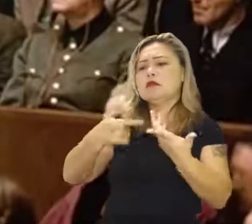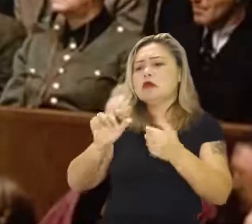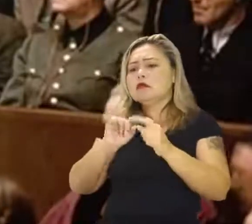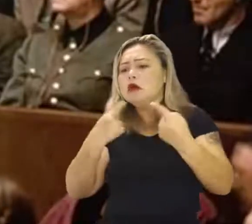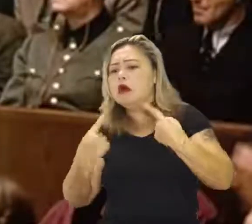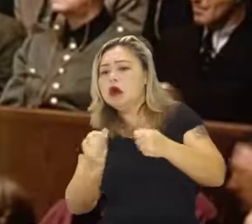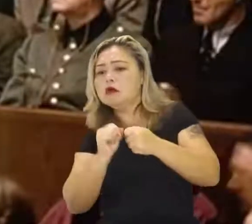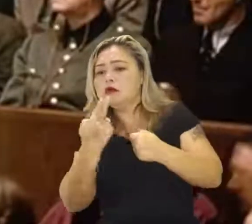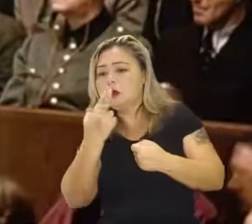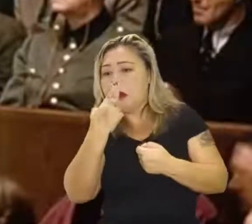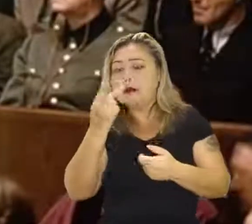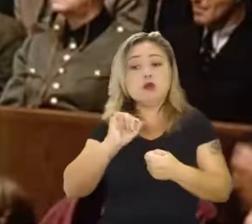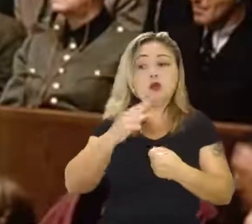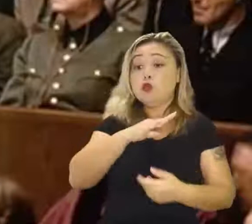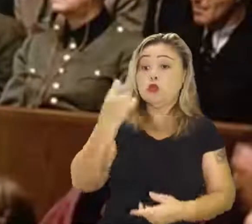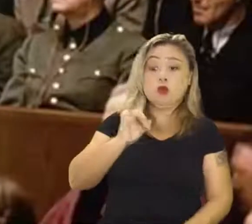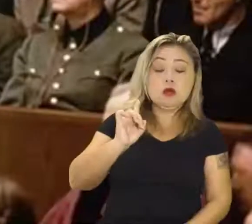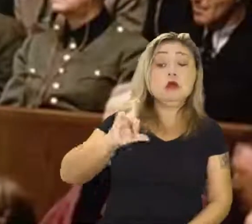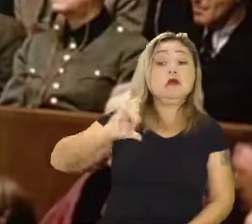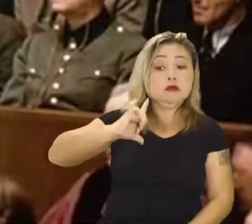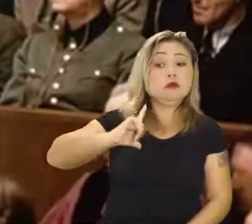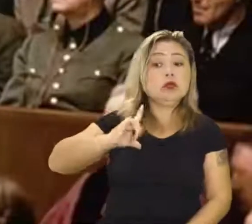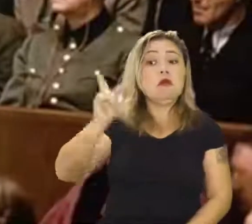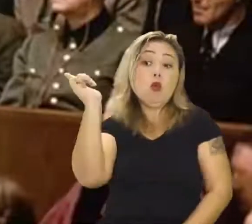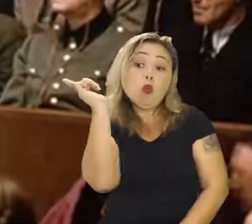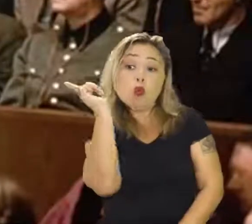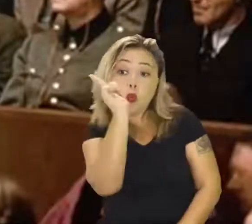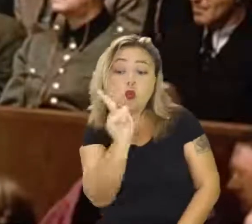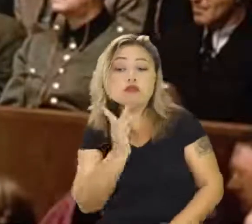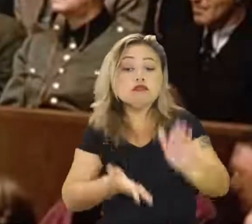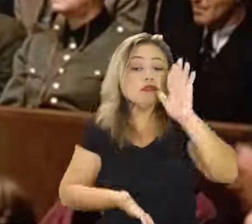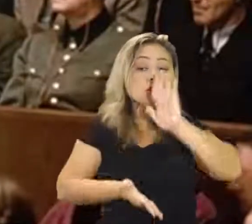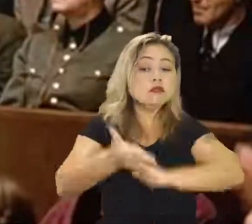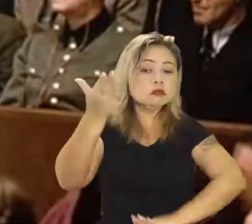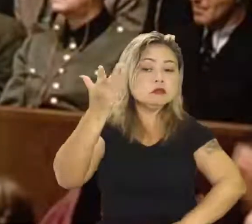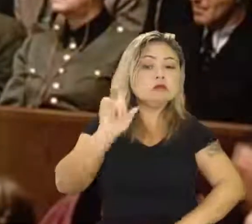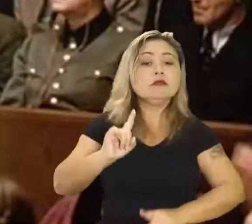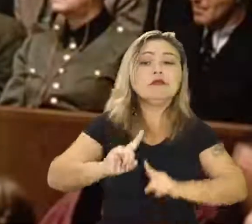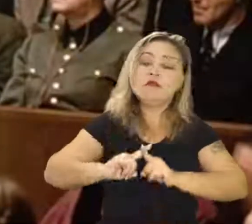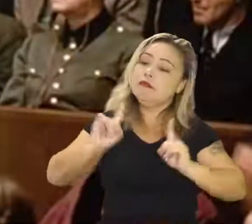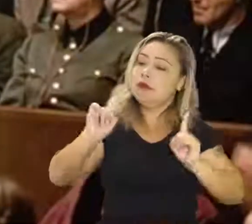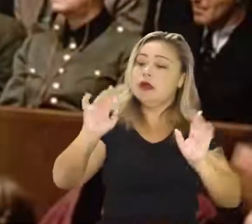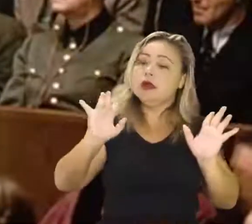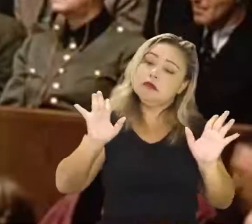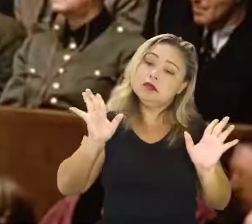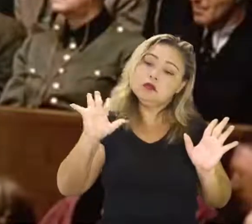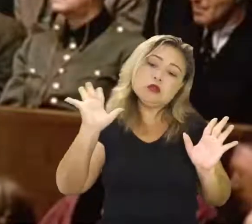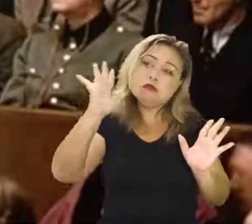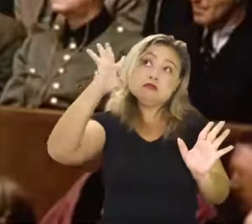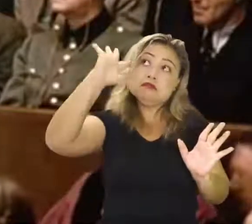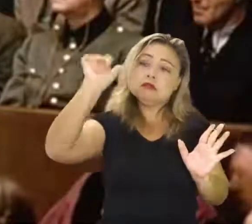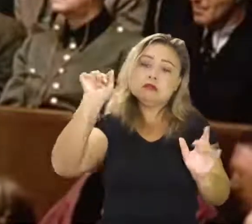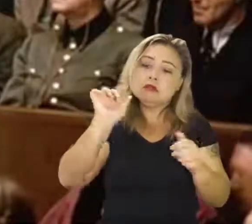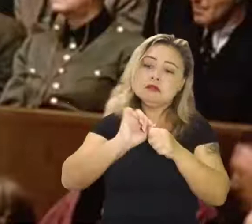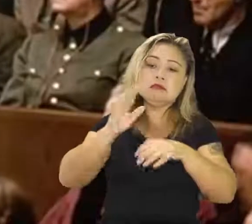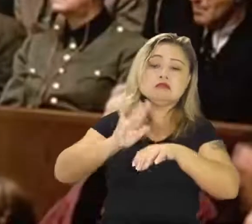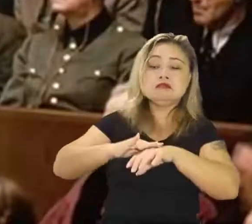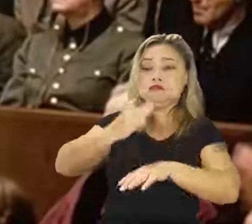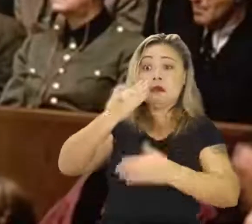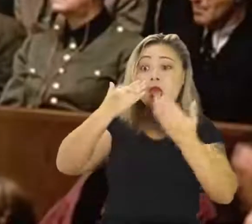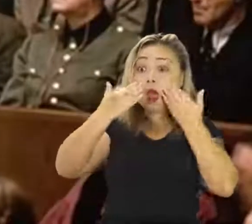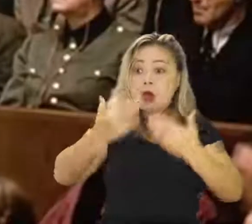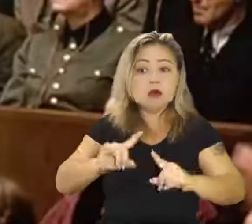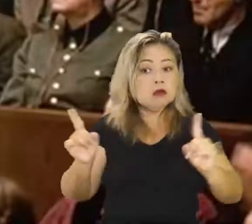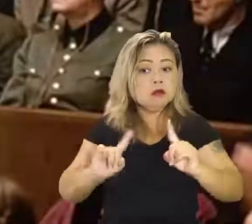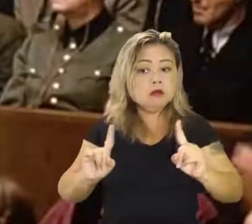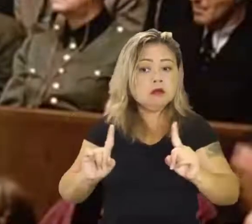que o Hitler não tinha morrido, que o Hitler também tinha conseguido fugir, mas aí são algumas teorias que não foram comprovadas.